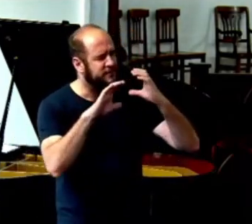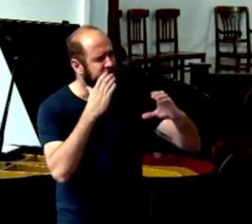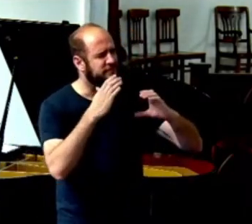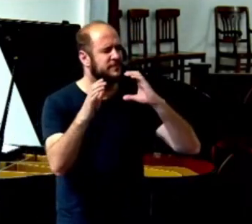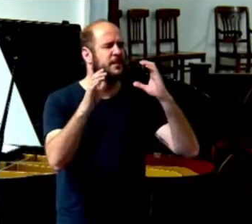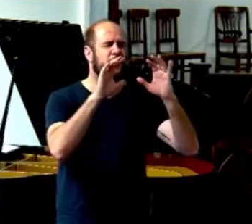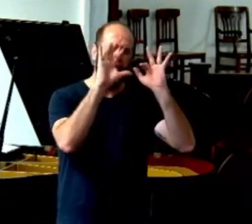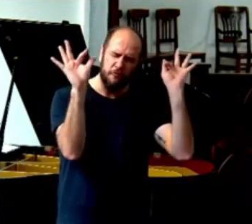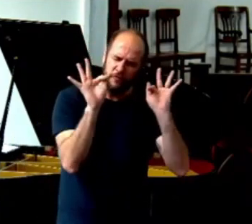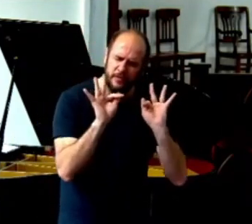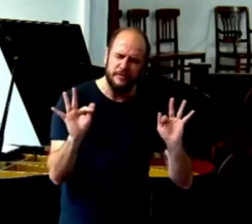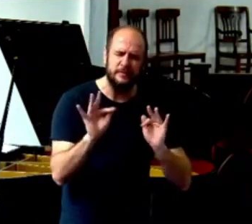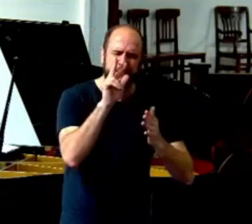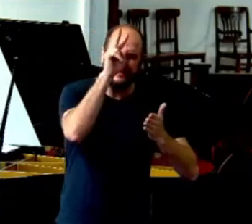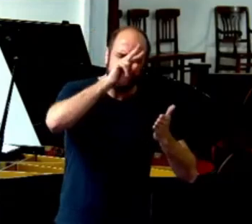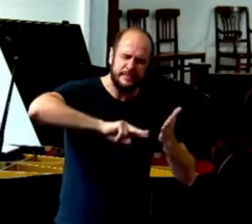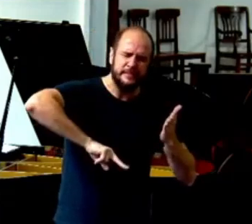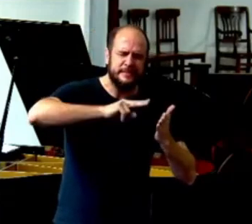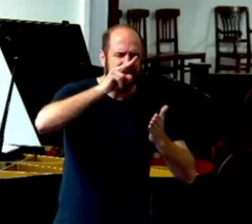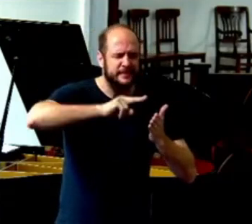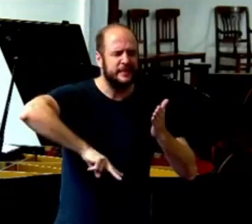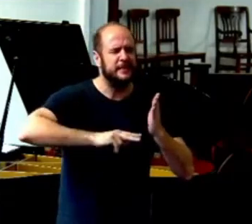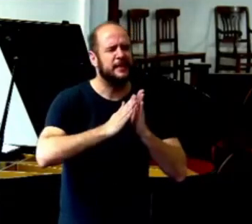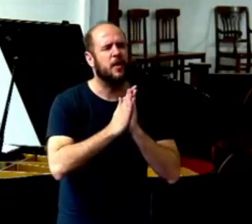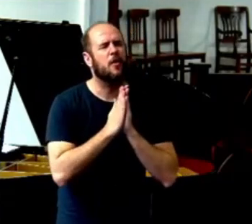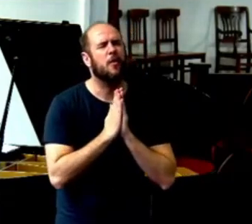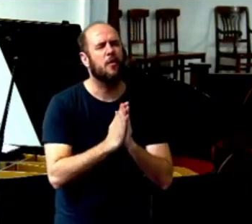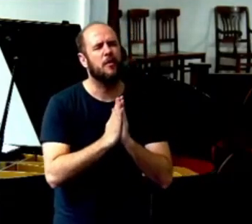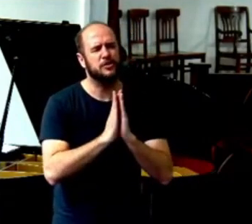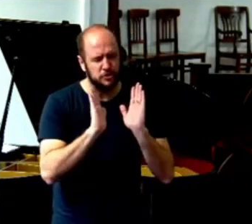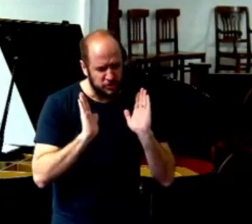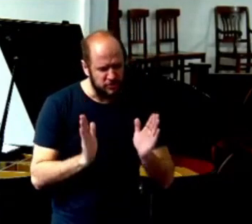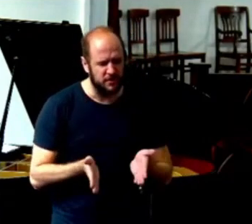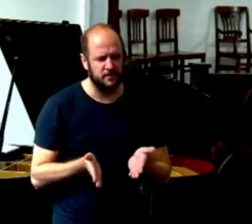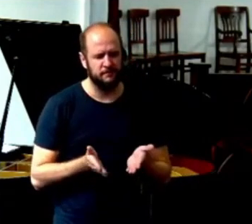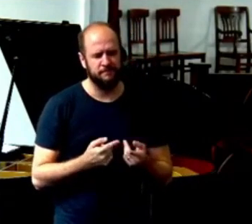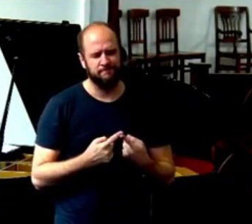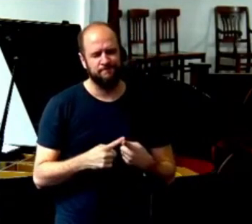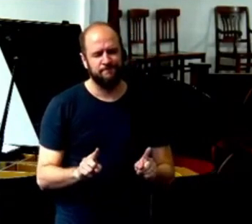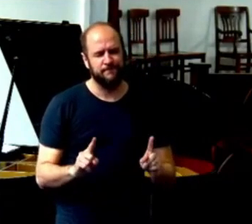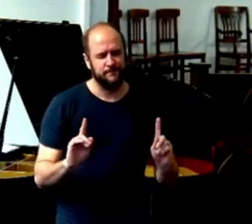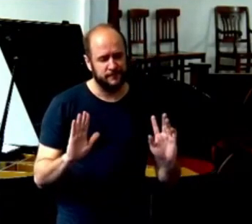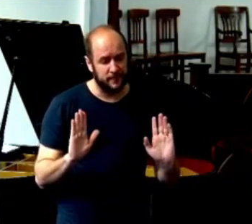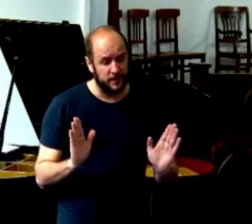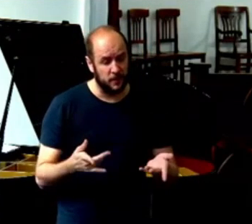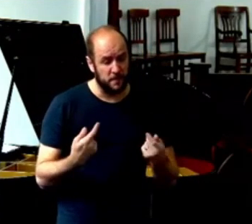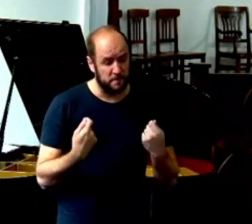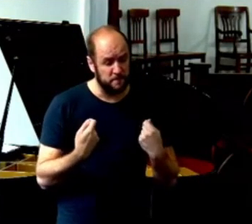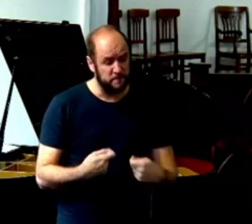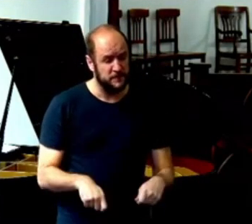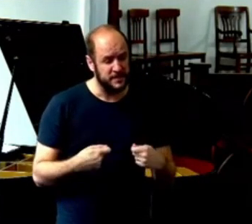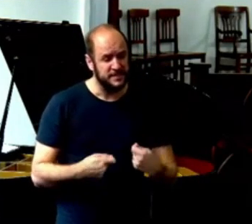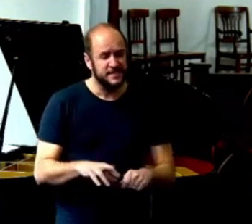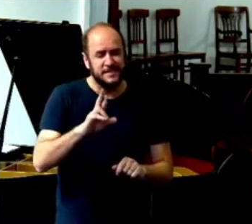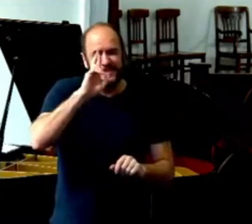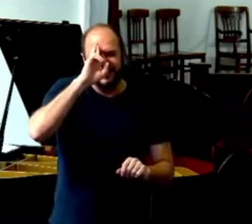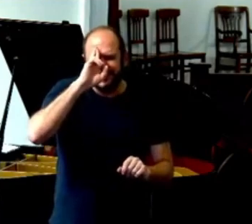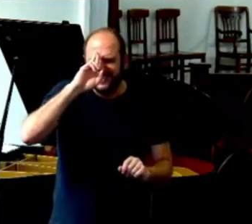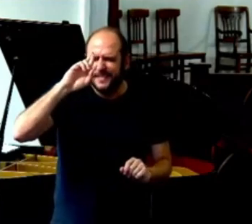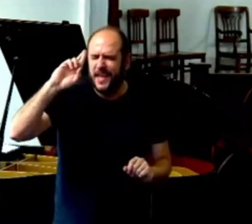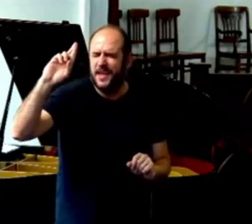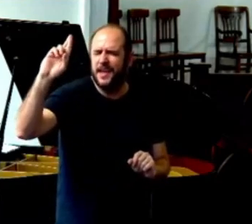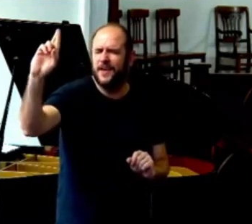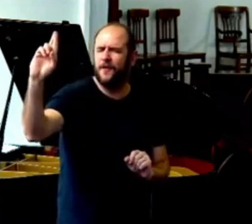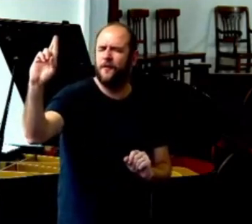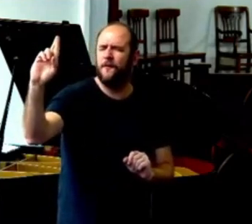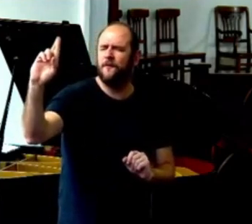cânticos, com as nossas leituras, com as nossas orações. Mas nesse instante precisamos do Senhor